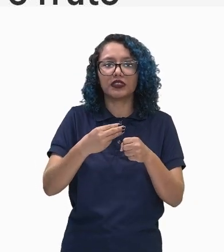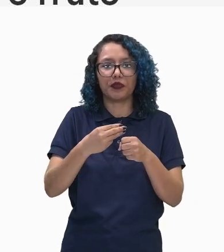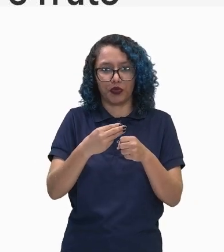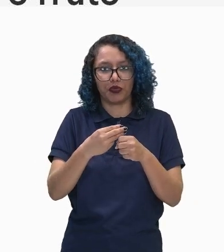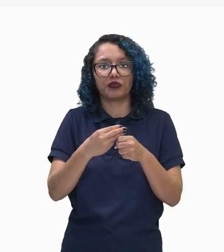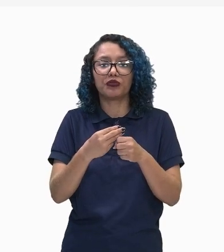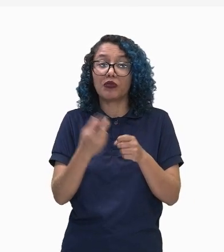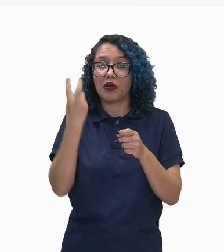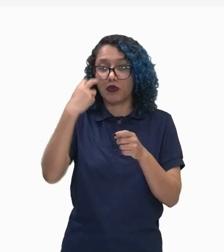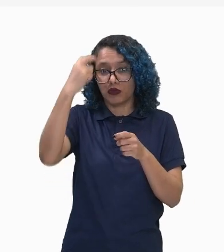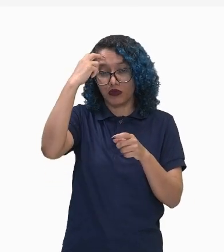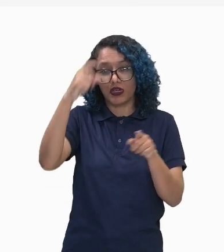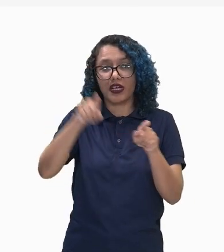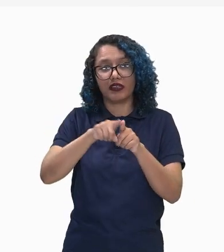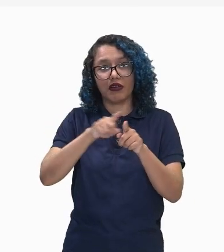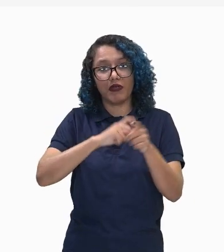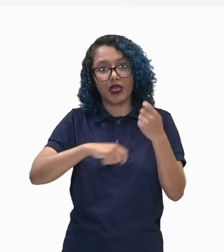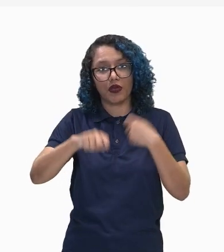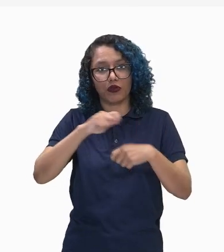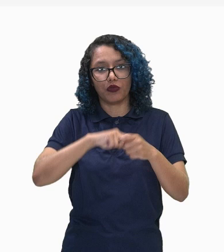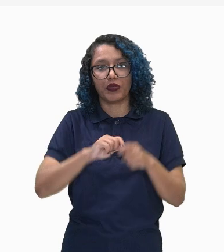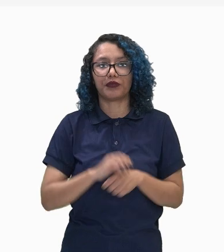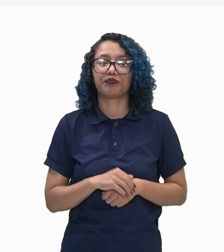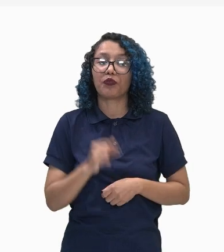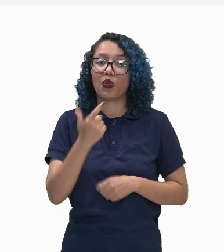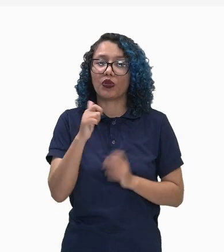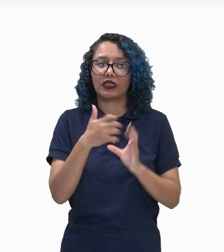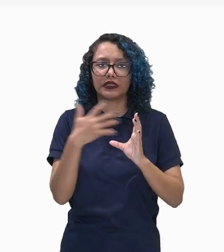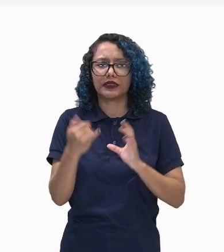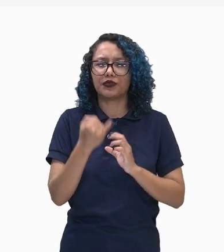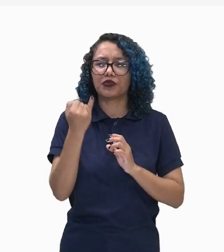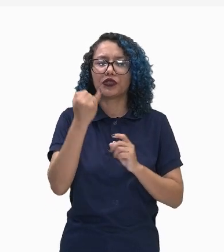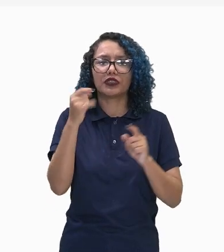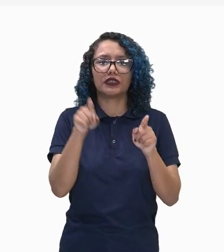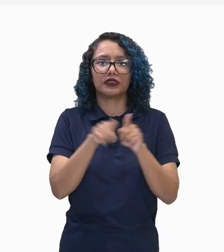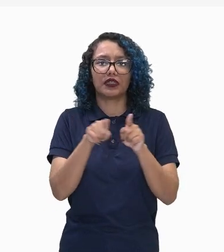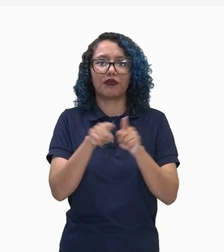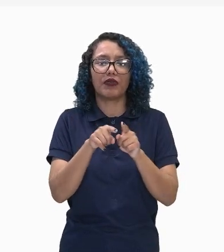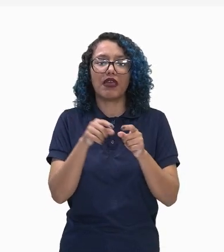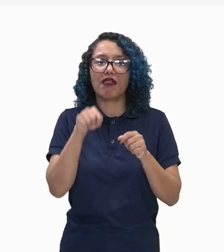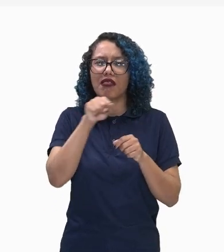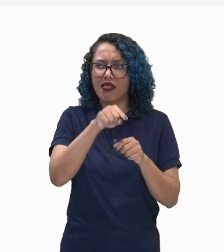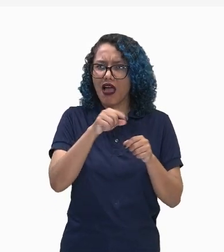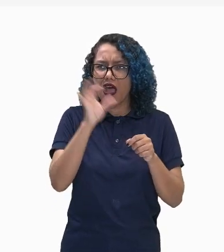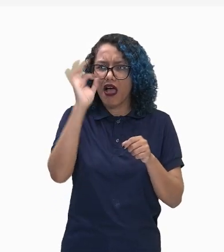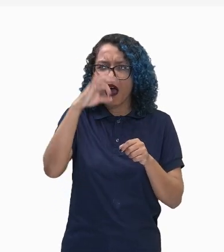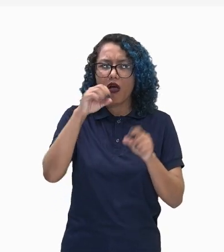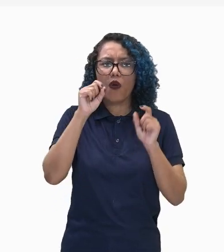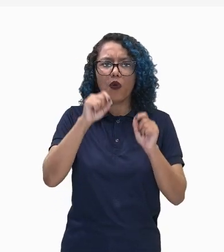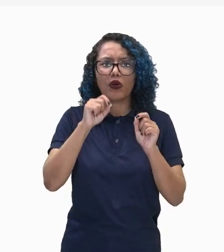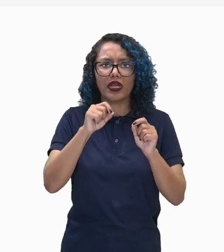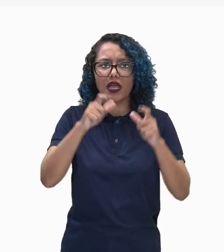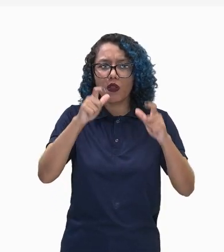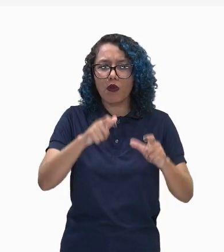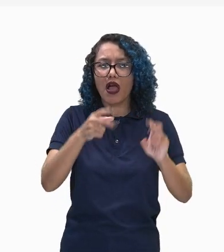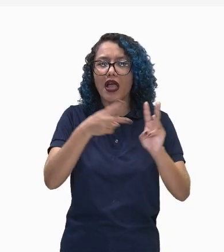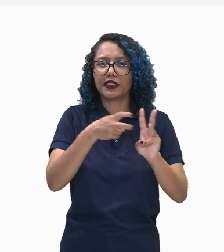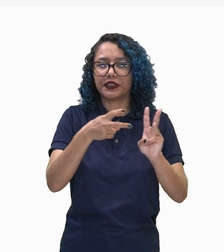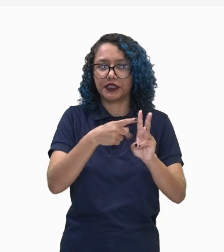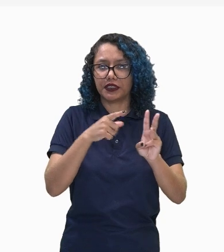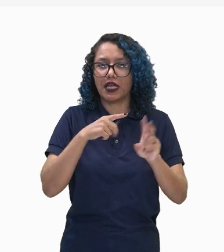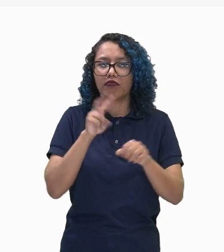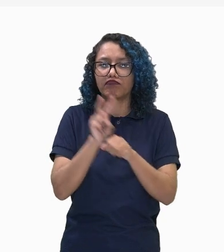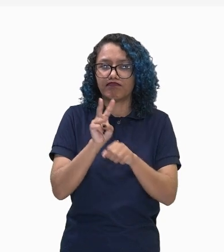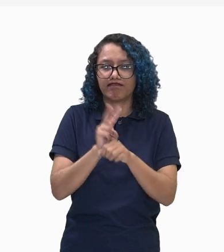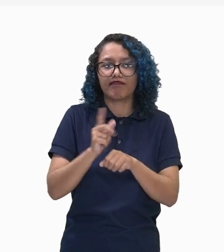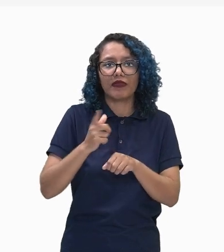economicamente. Outro fator importante que no município existem reservas indígenas, observação de